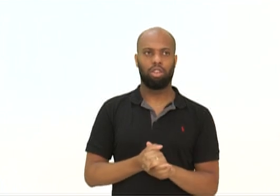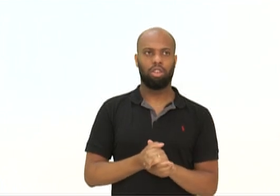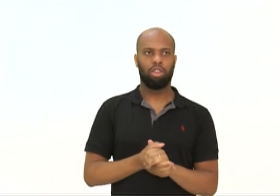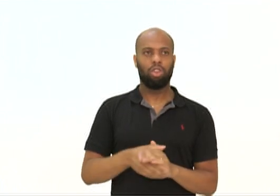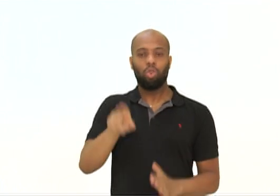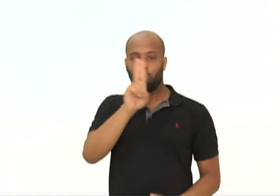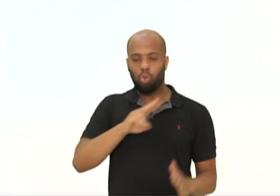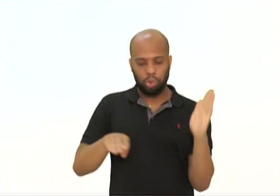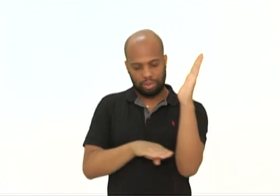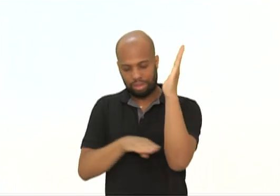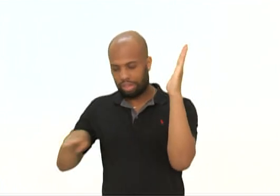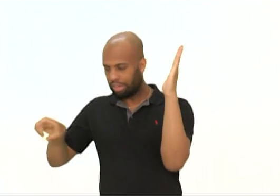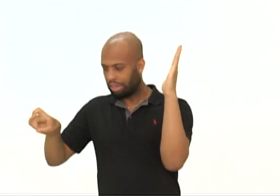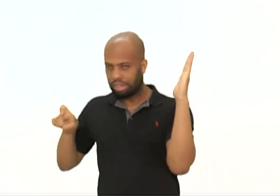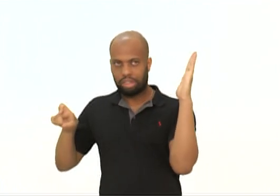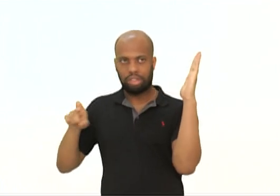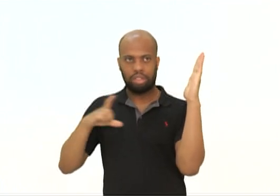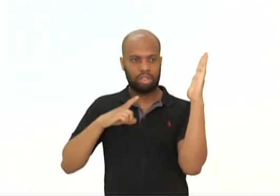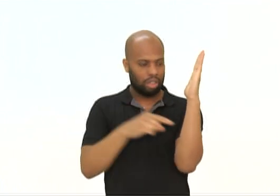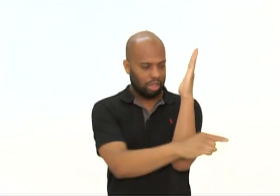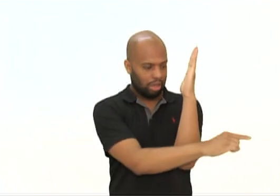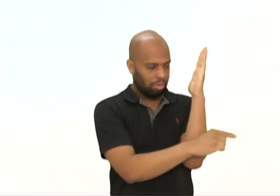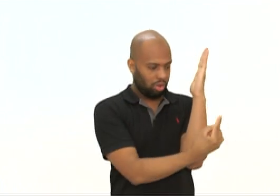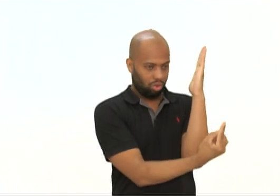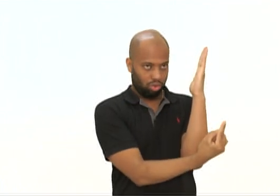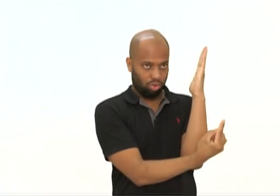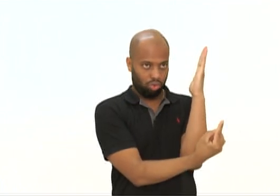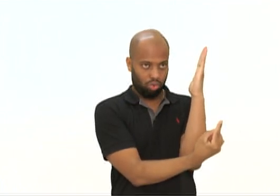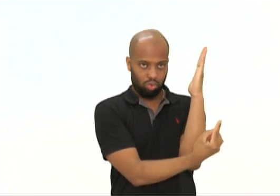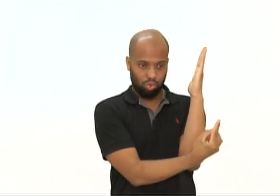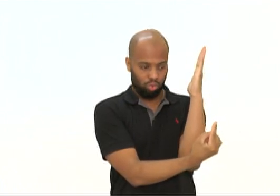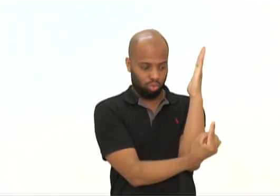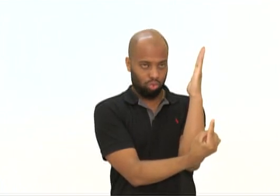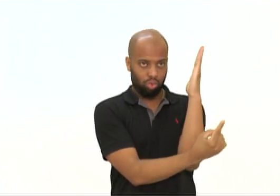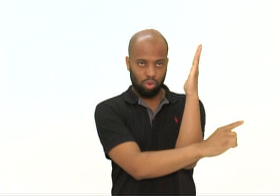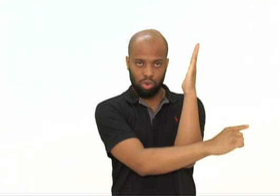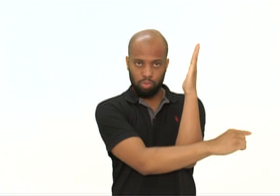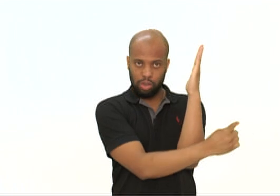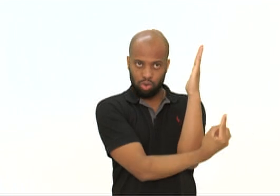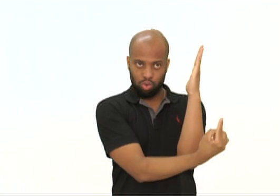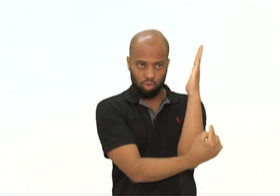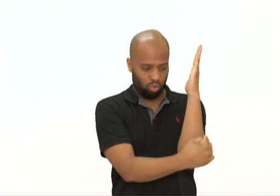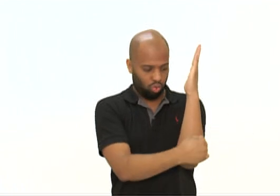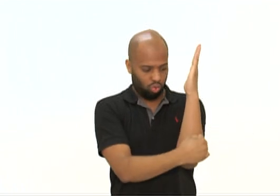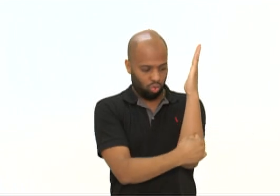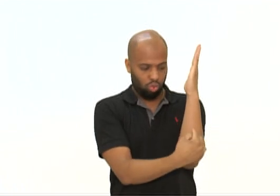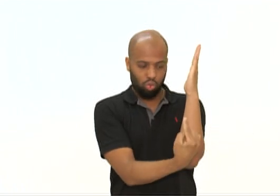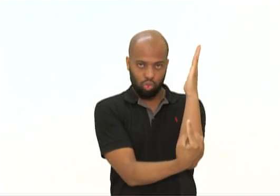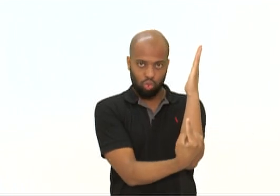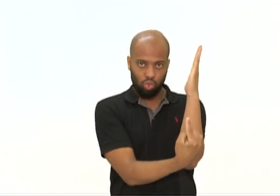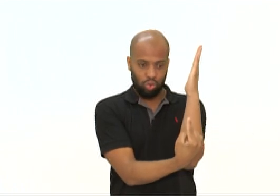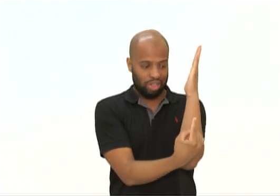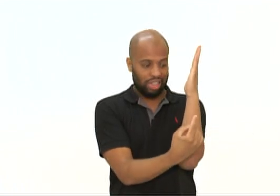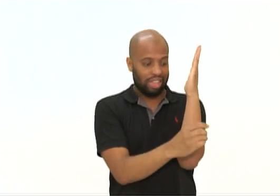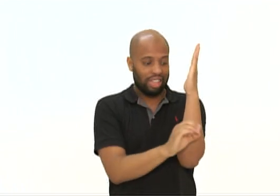utilizando os eixos. Ó. Menos 1 e 1, primeiro ponto. 0 e